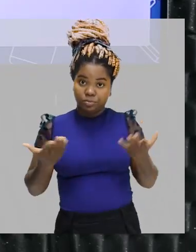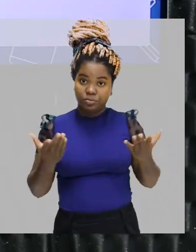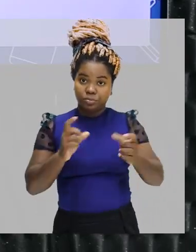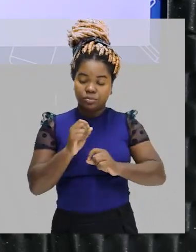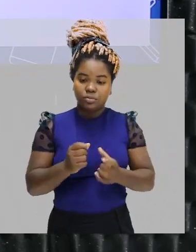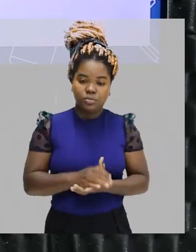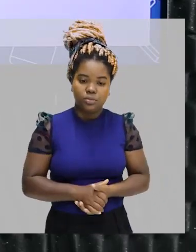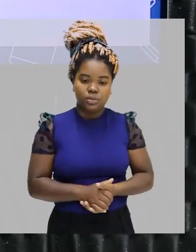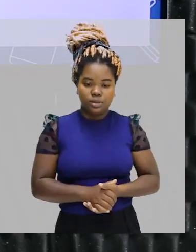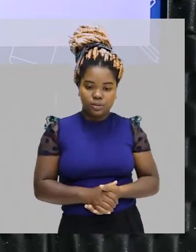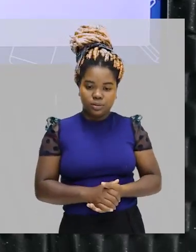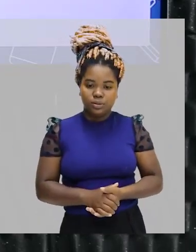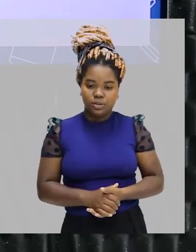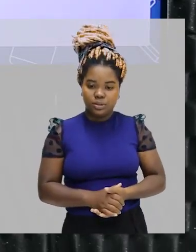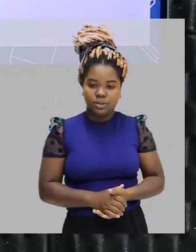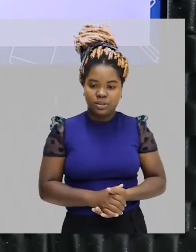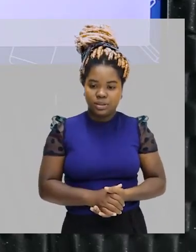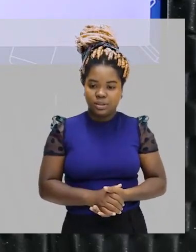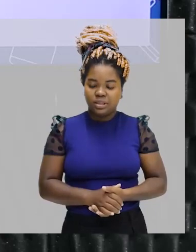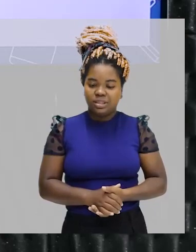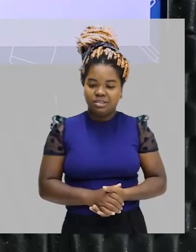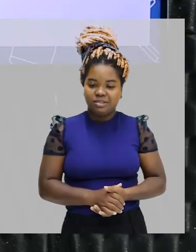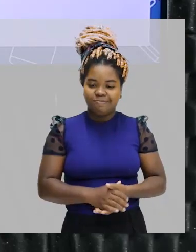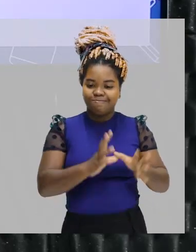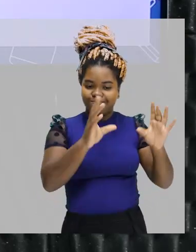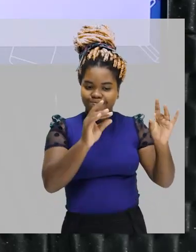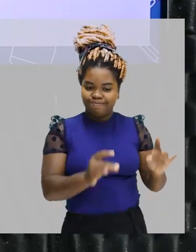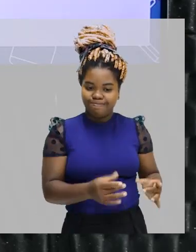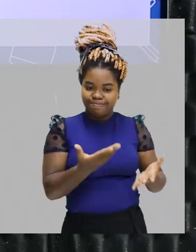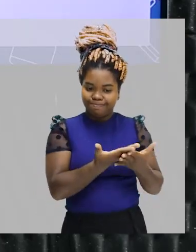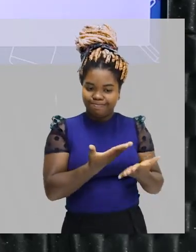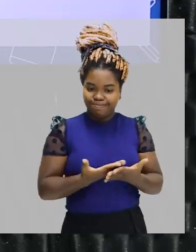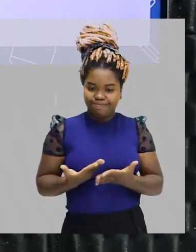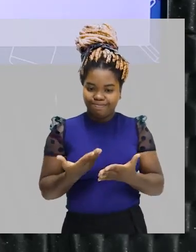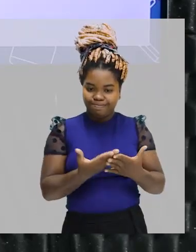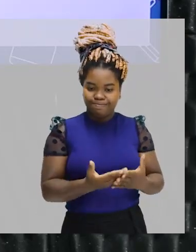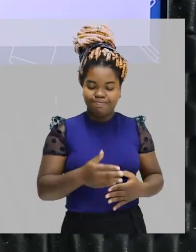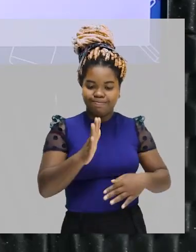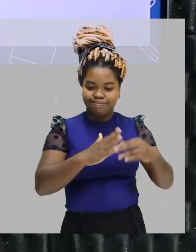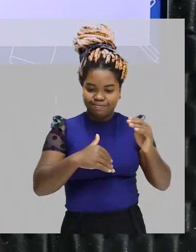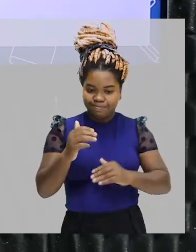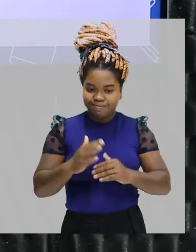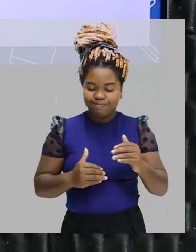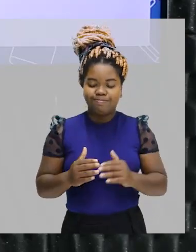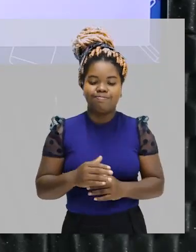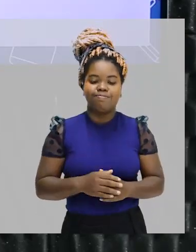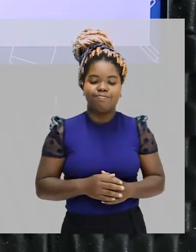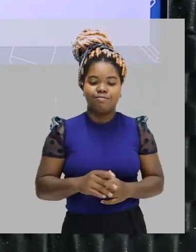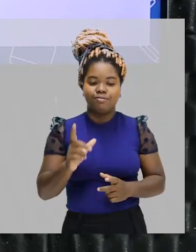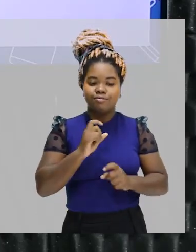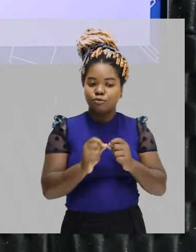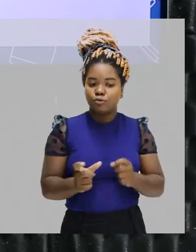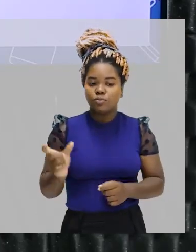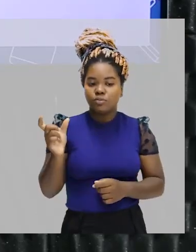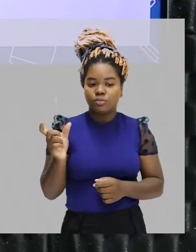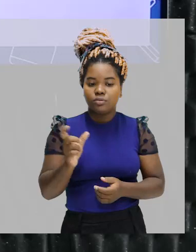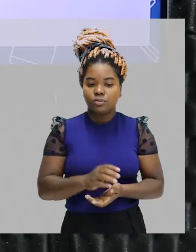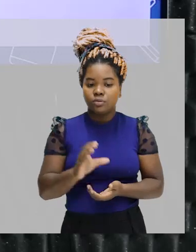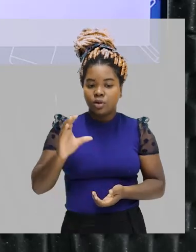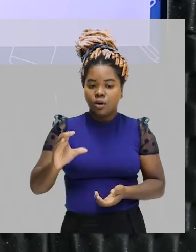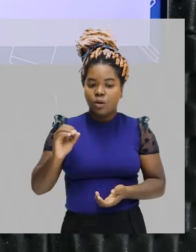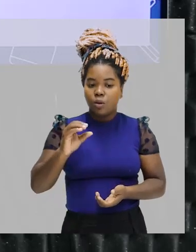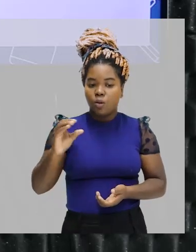pouquinho de definição para vocês sobre o estudo de vocabulário a partir da definição do what is an occupation, o